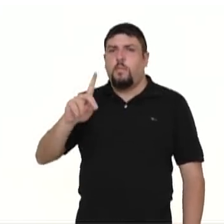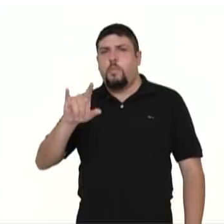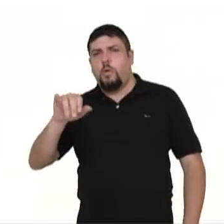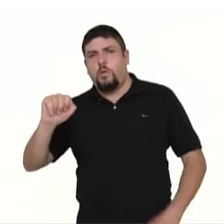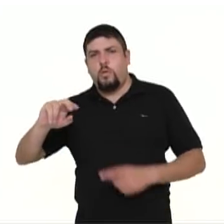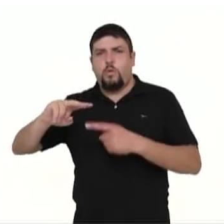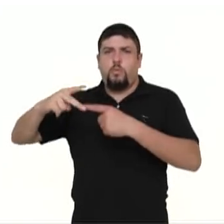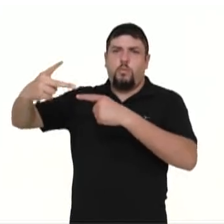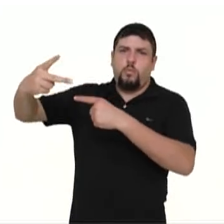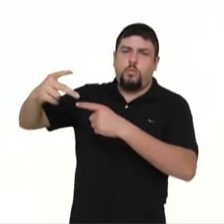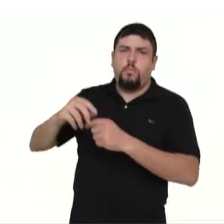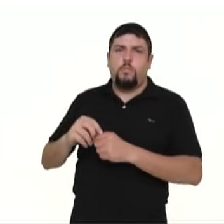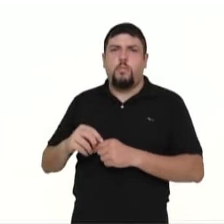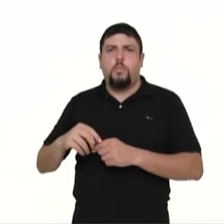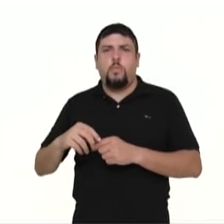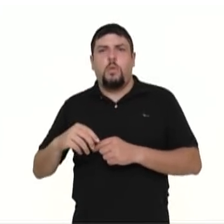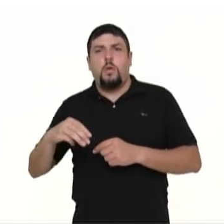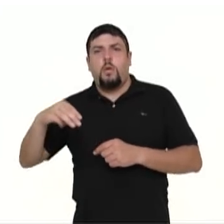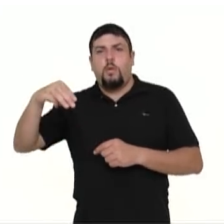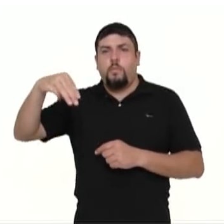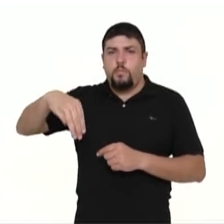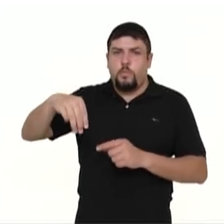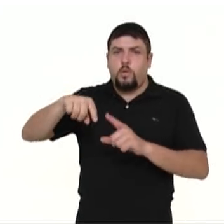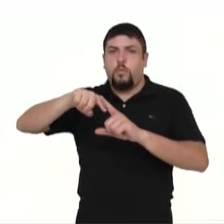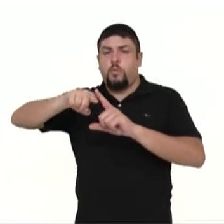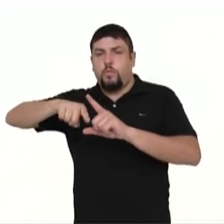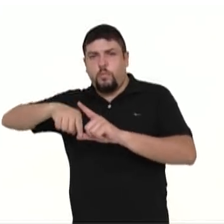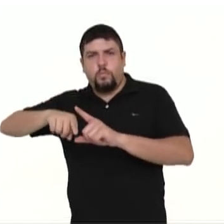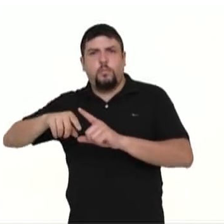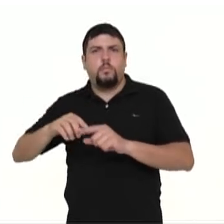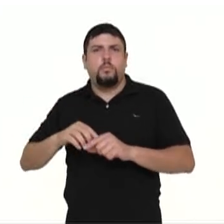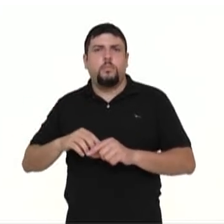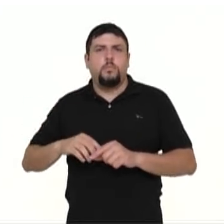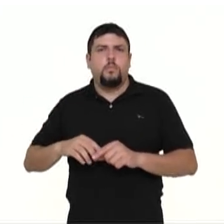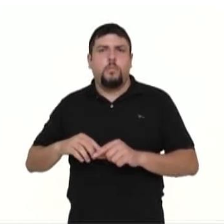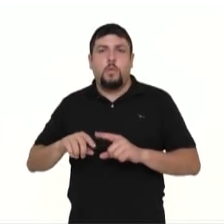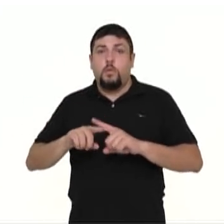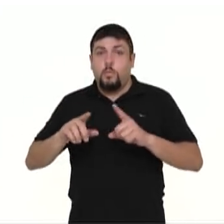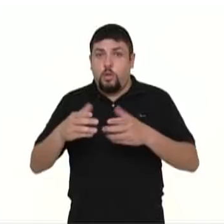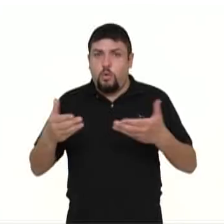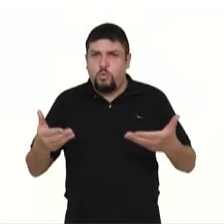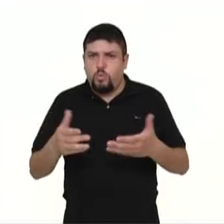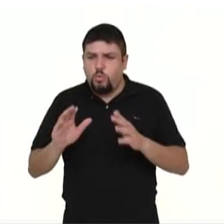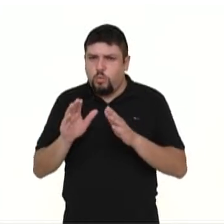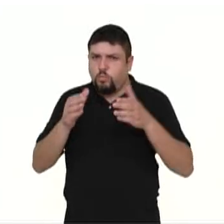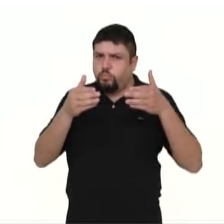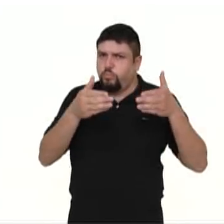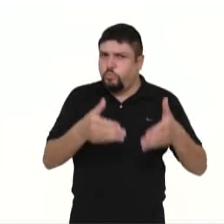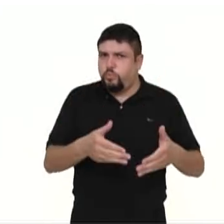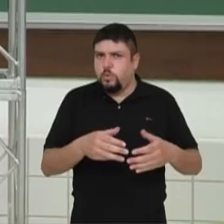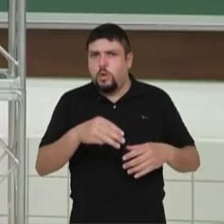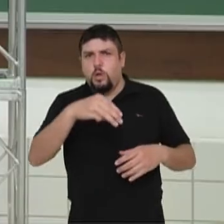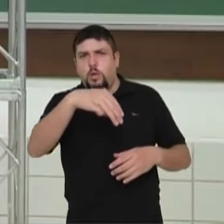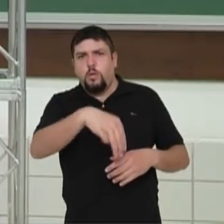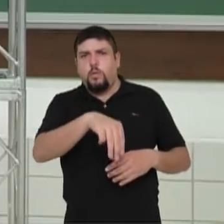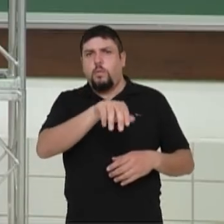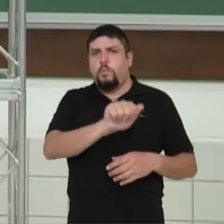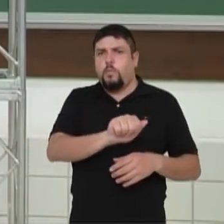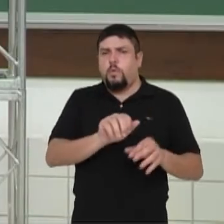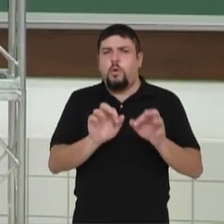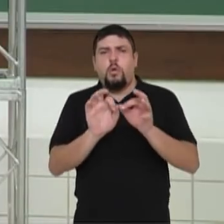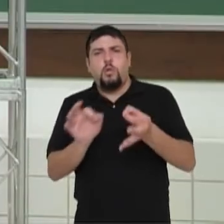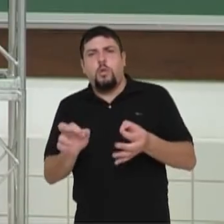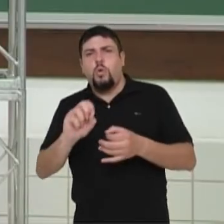nós temos a média geométrica. Existem outros tipos de média, mas nós vamos concentrar o nosso estudo na média aritmética, que pode ser simples ou